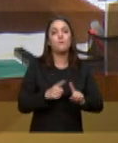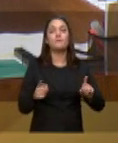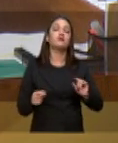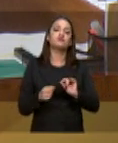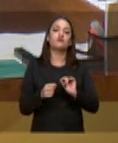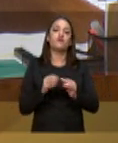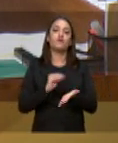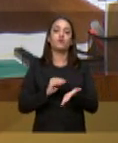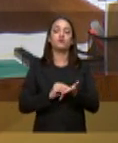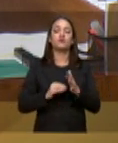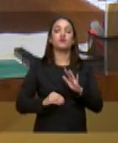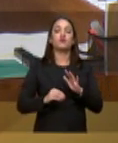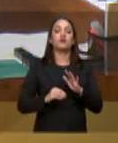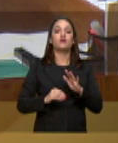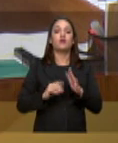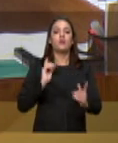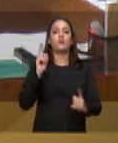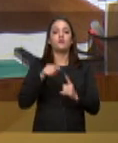tipificado no artigo 1º da Lei